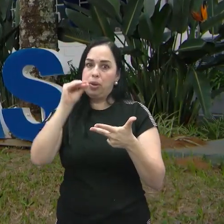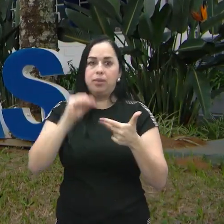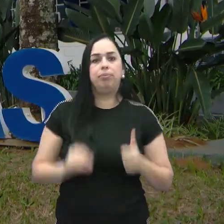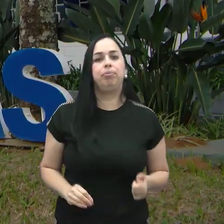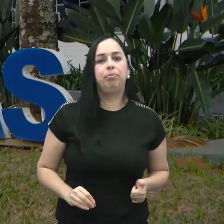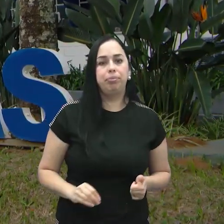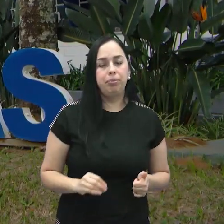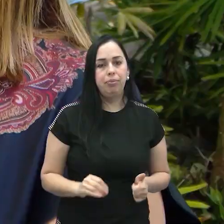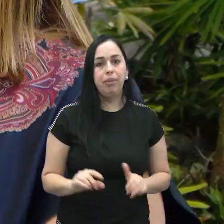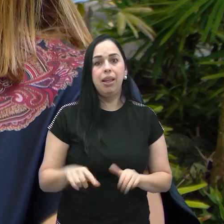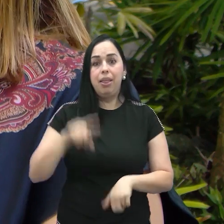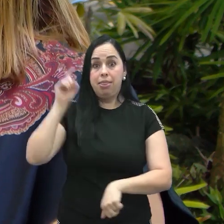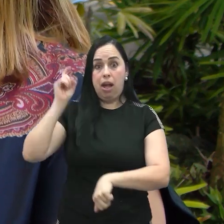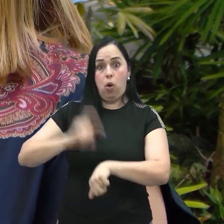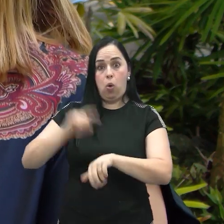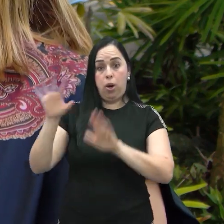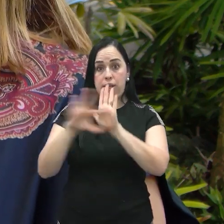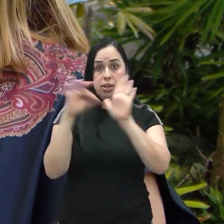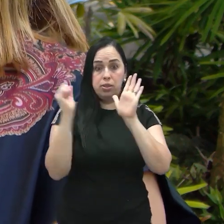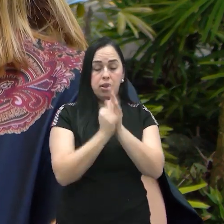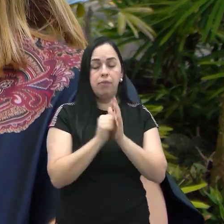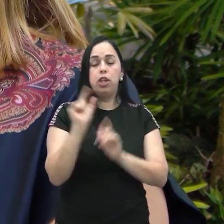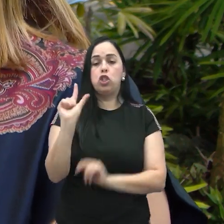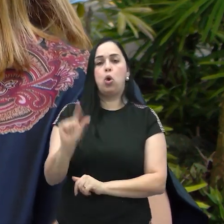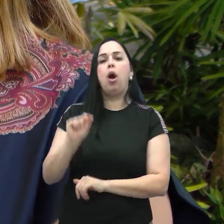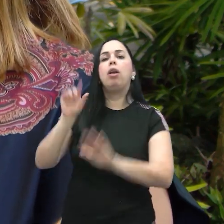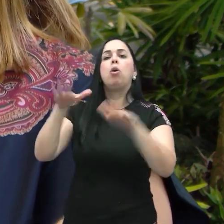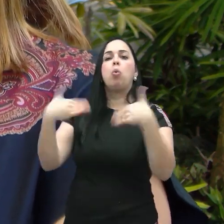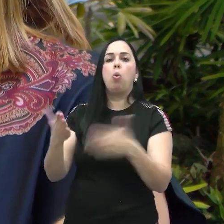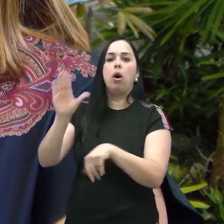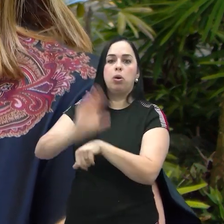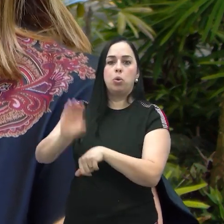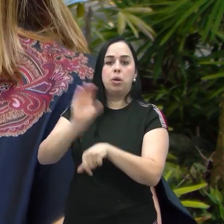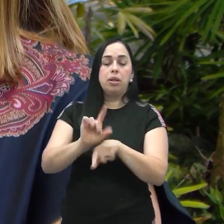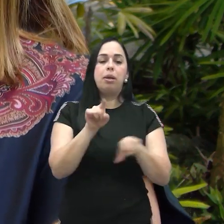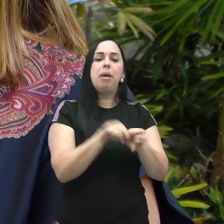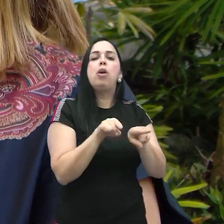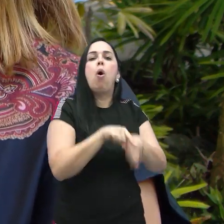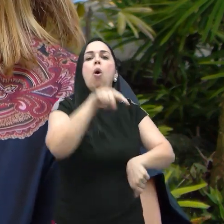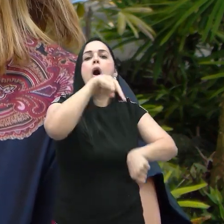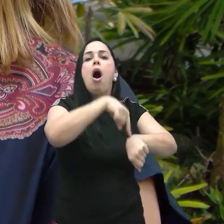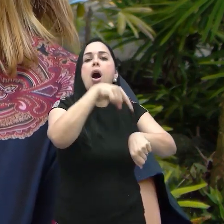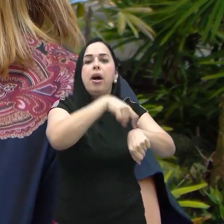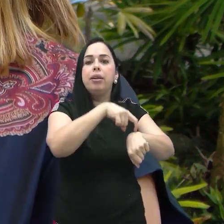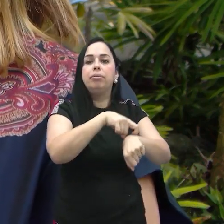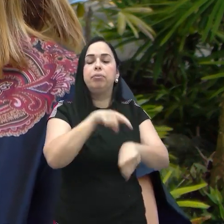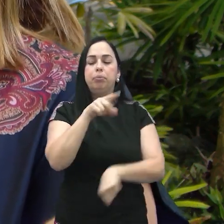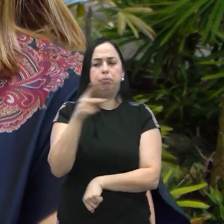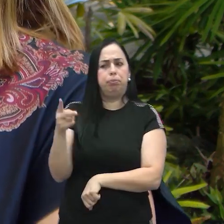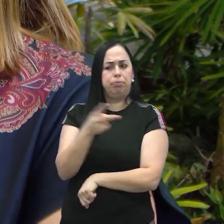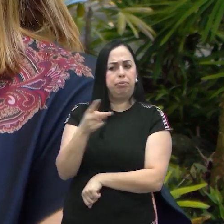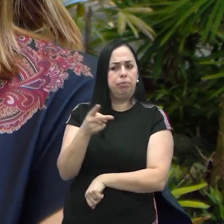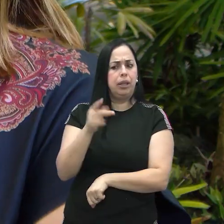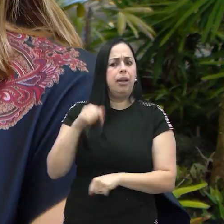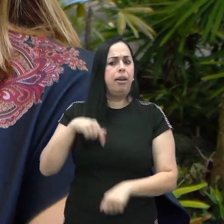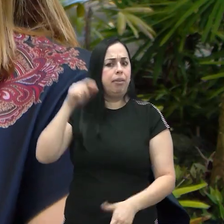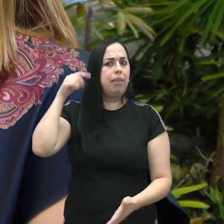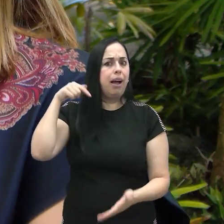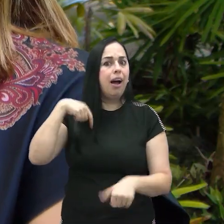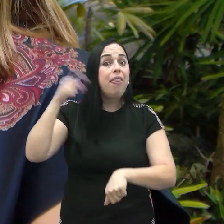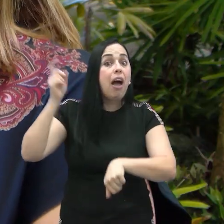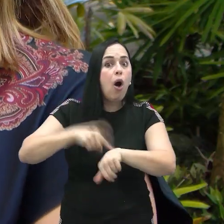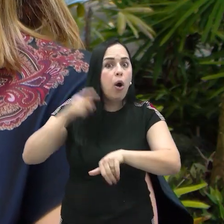tarde e noite. No momento da inscrição, ele vai escolher o curso e o período que ele deseja estudar, né? Então, ele já presta